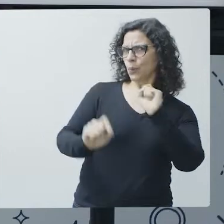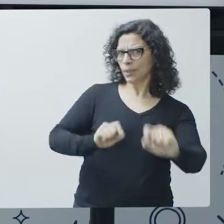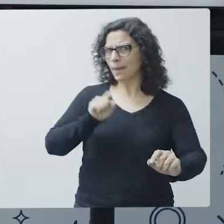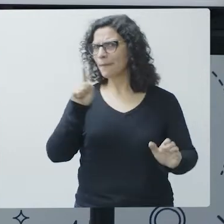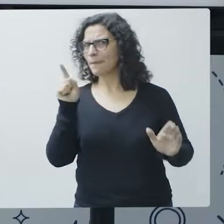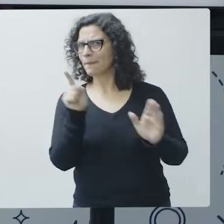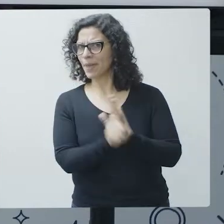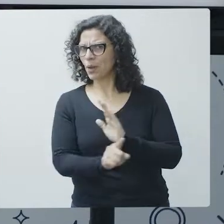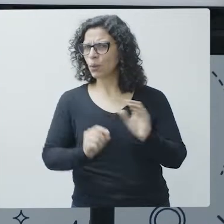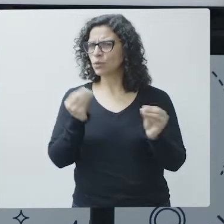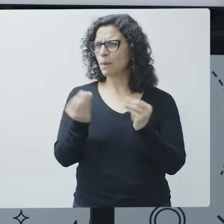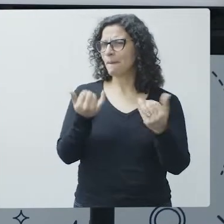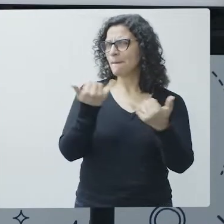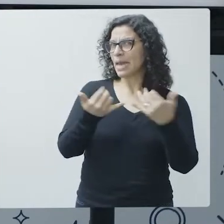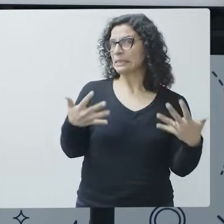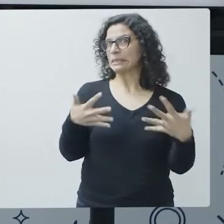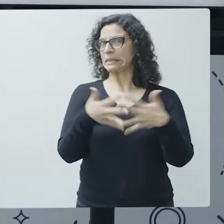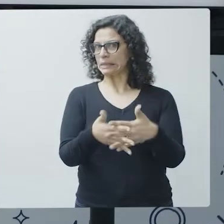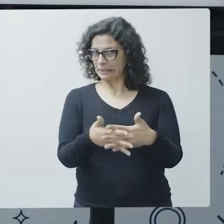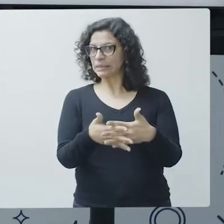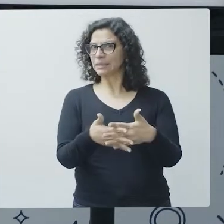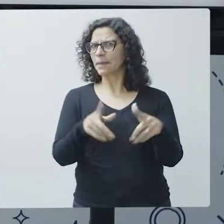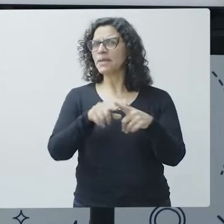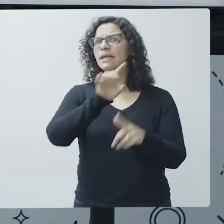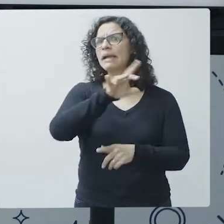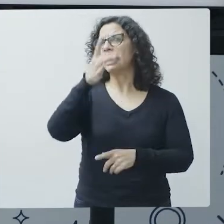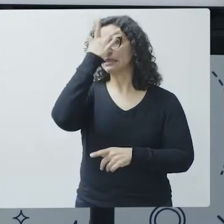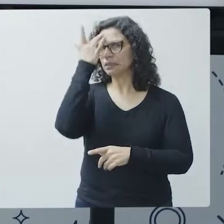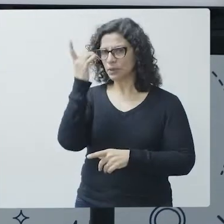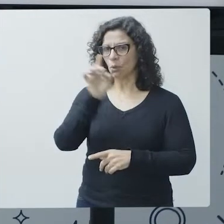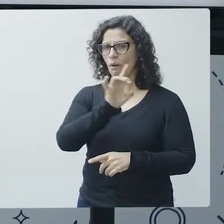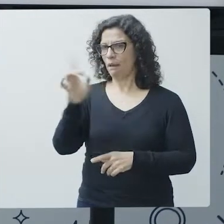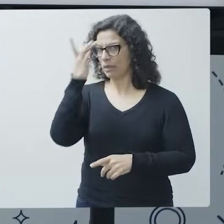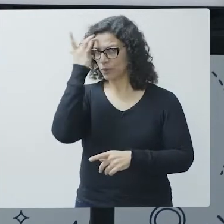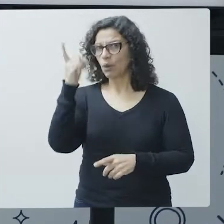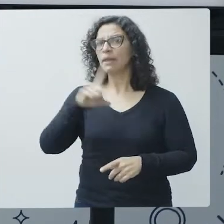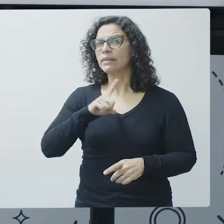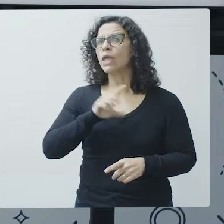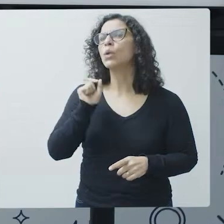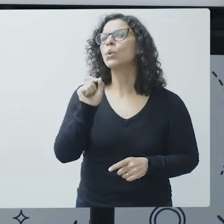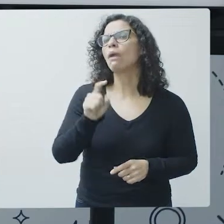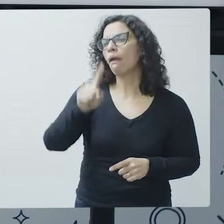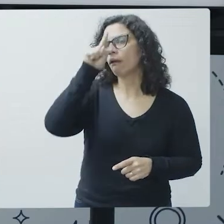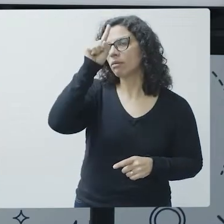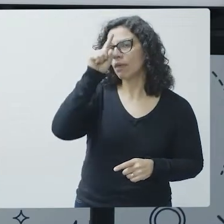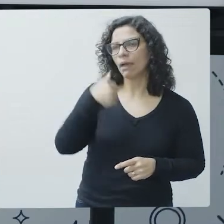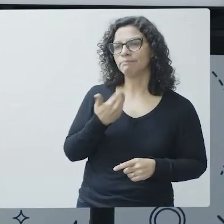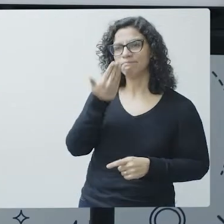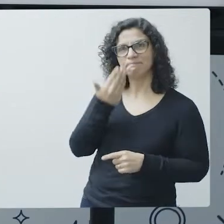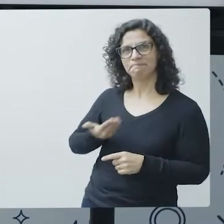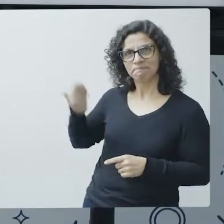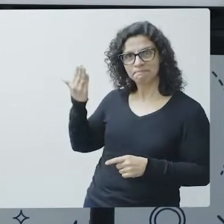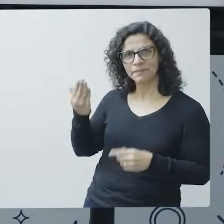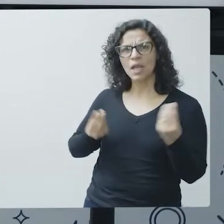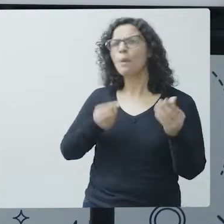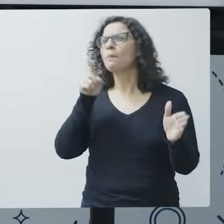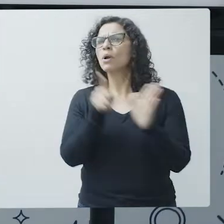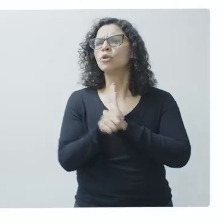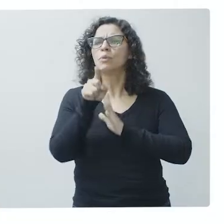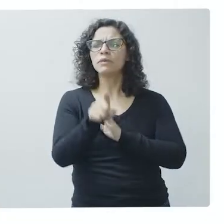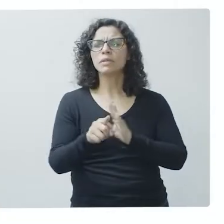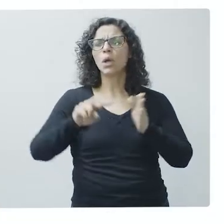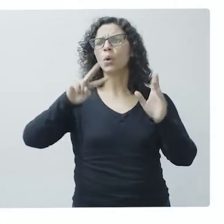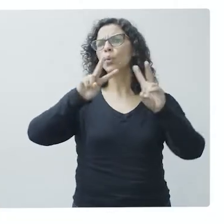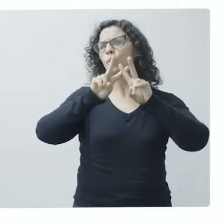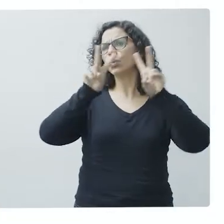uma pergunta até um pouco complicada, mas cada um de nós temos uma ideia. Por isso eu pergunto para vocês: